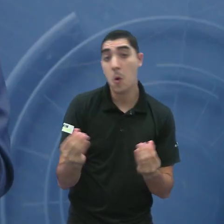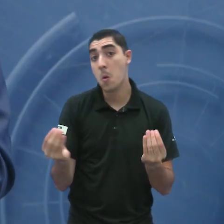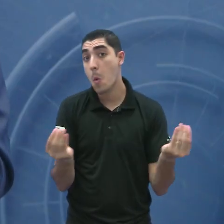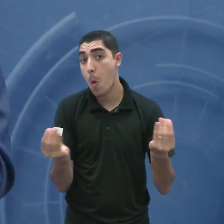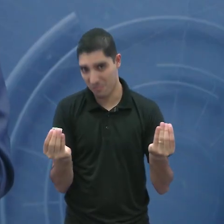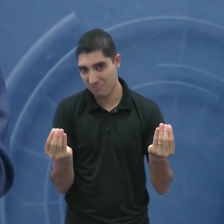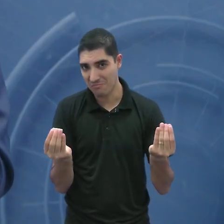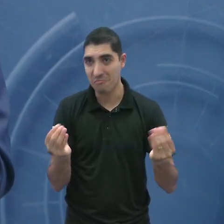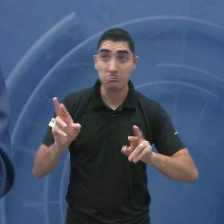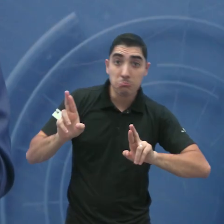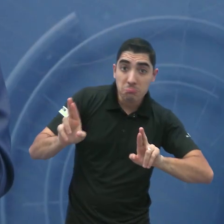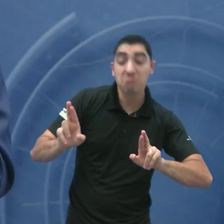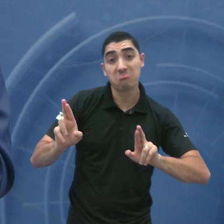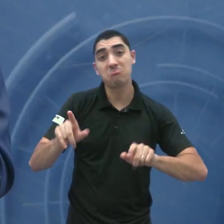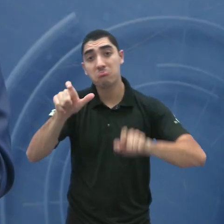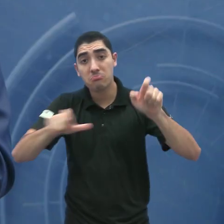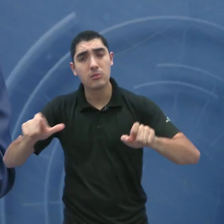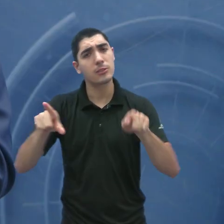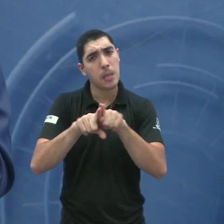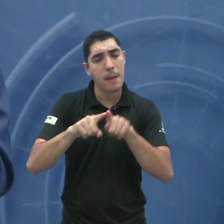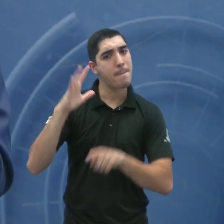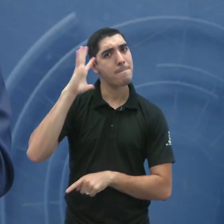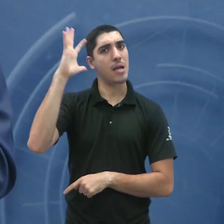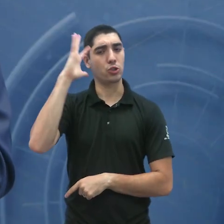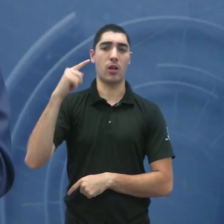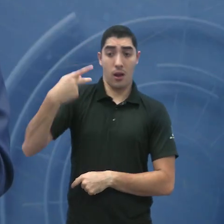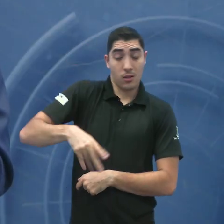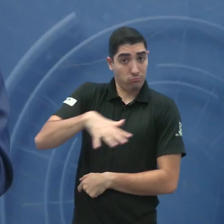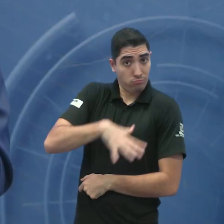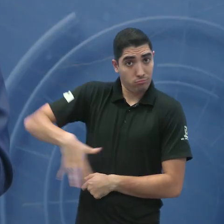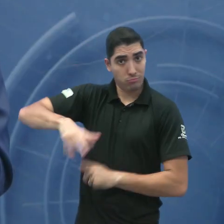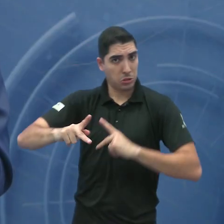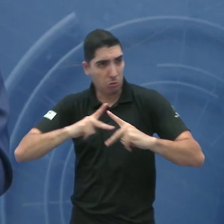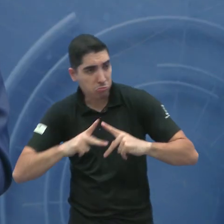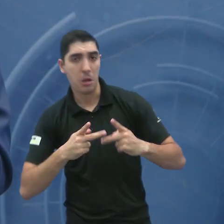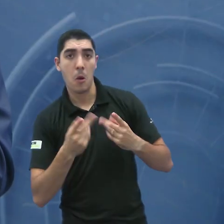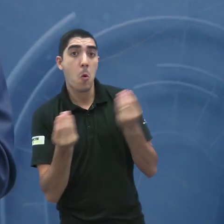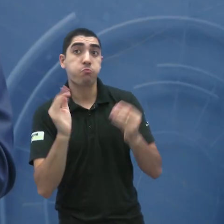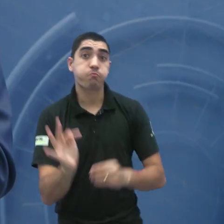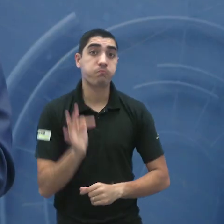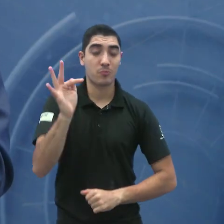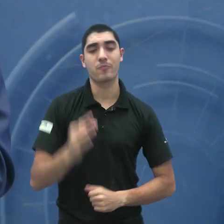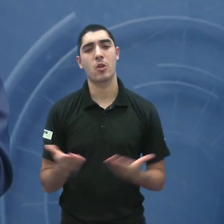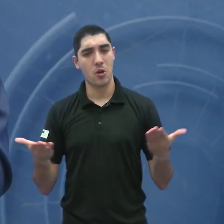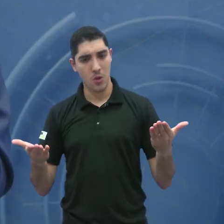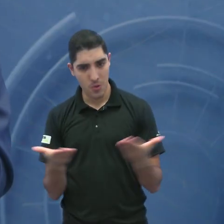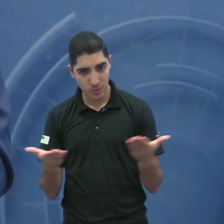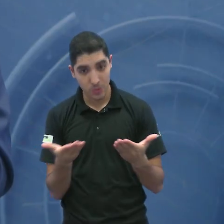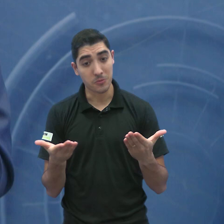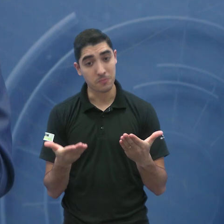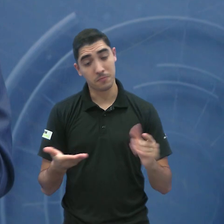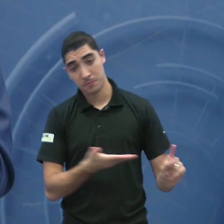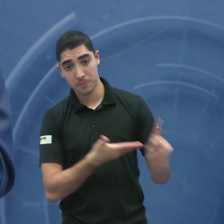transporte, incluindo os reflexos para a nossa região. E para a gente ter essa conversa, eu recebo aqui